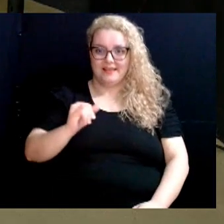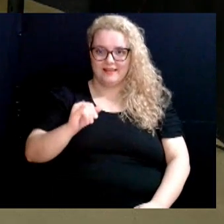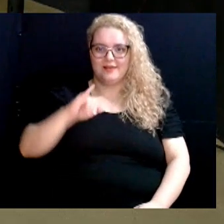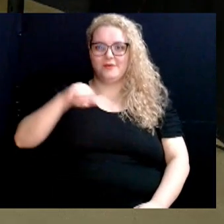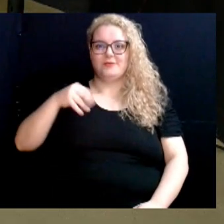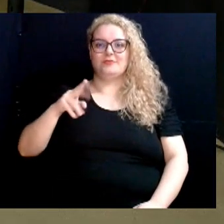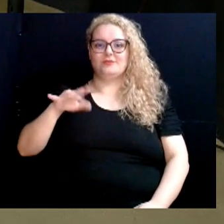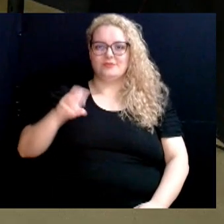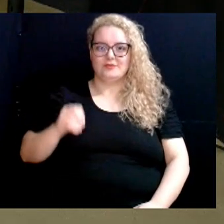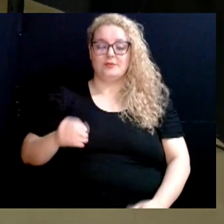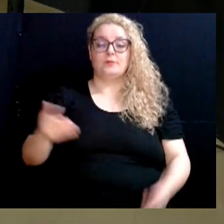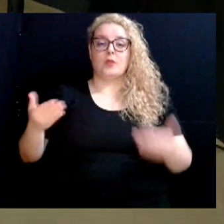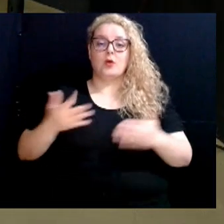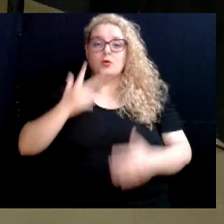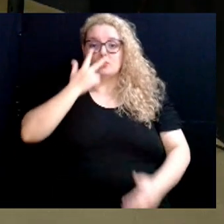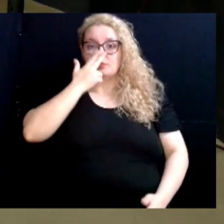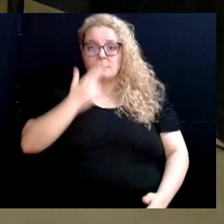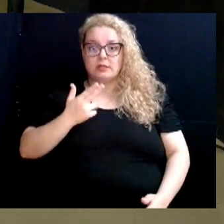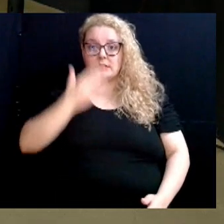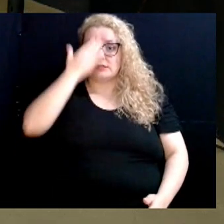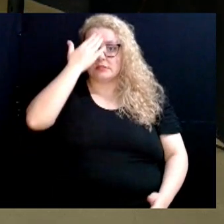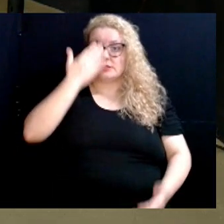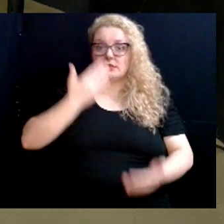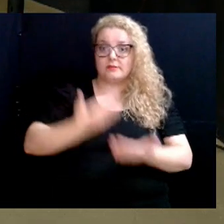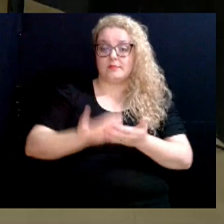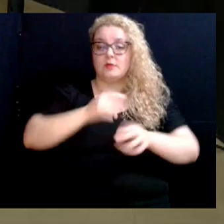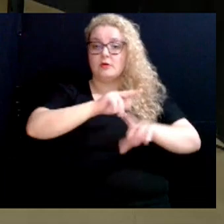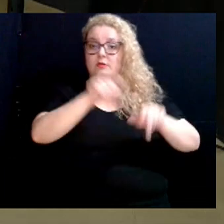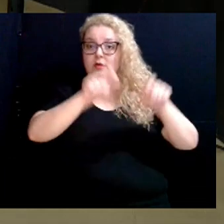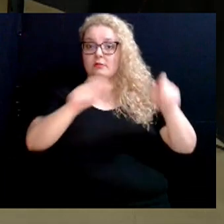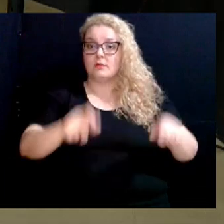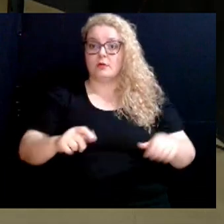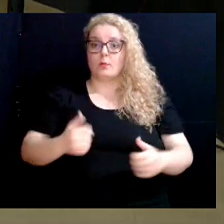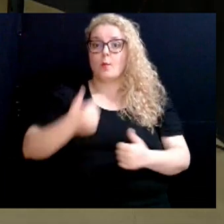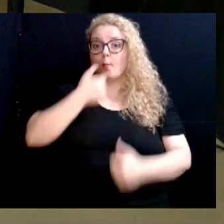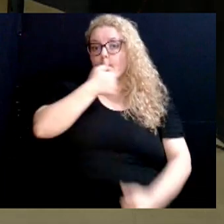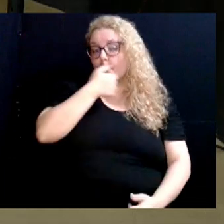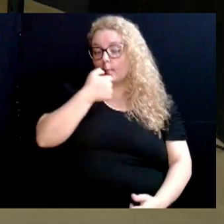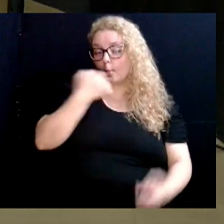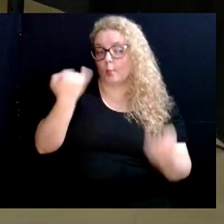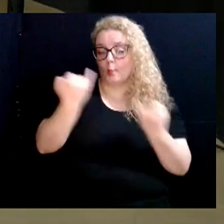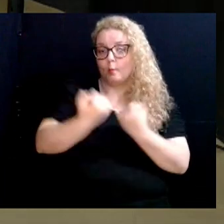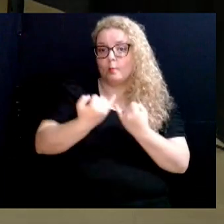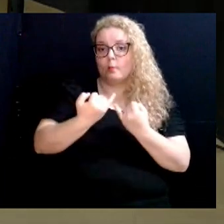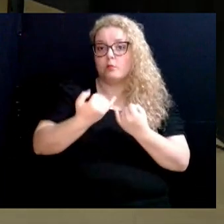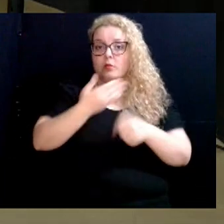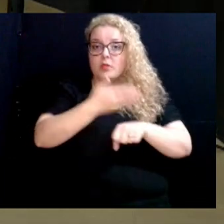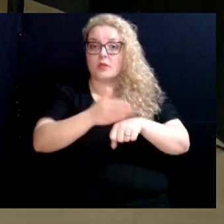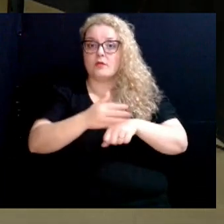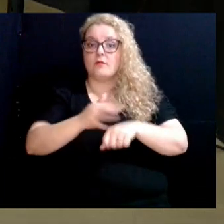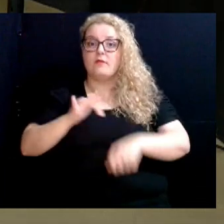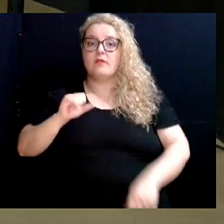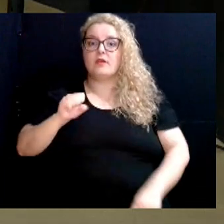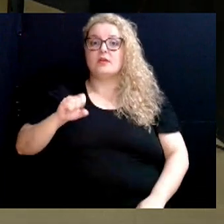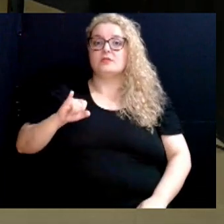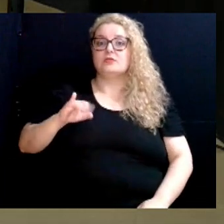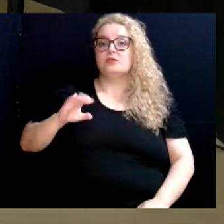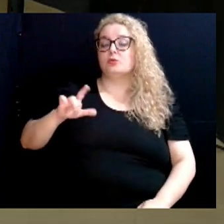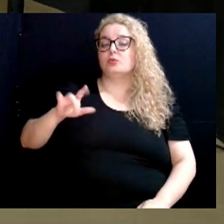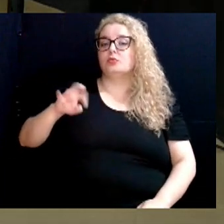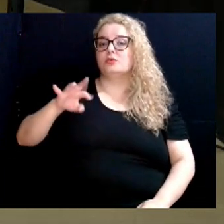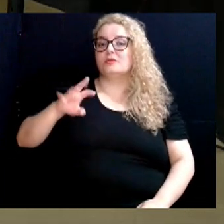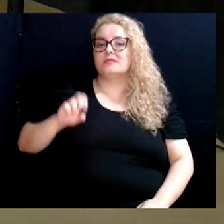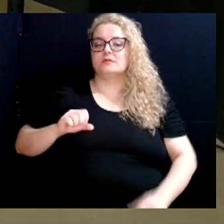Júlio. Hoje parece que muita gente acredita que só dieta e treino de fisiculturista dão resultado. Esse tipo de